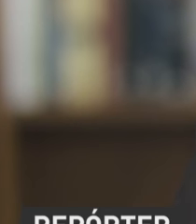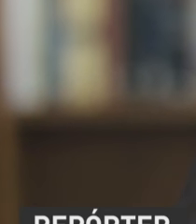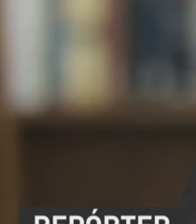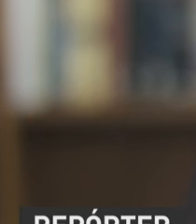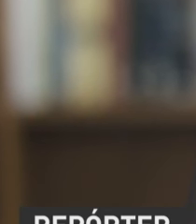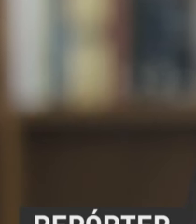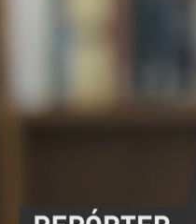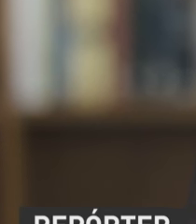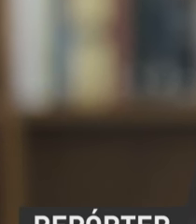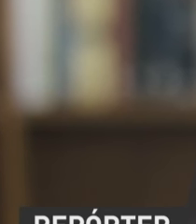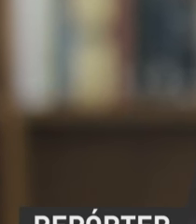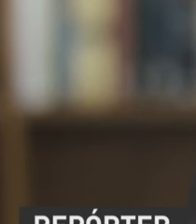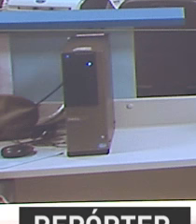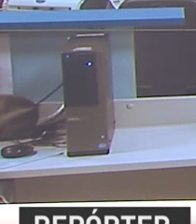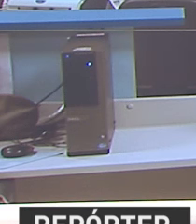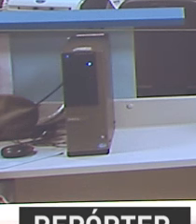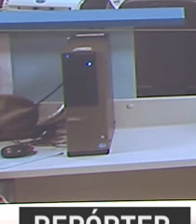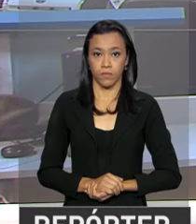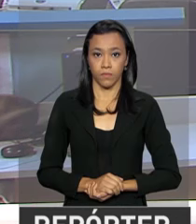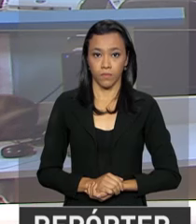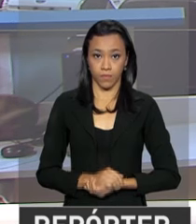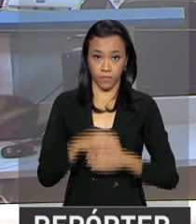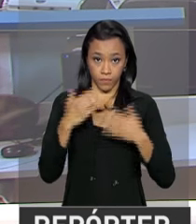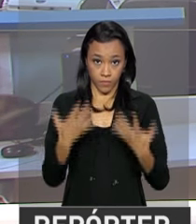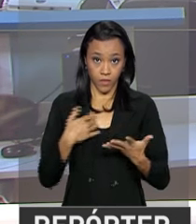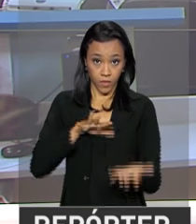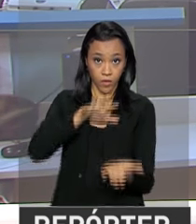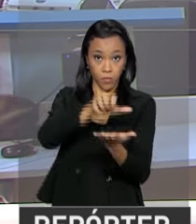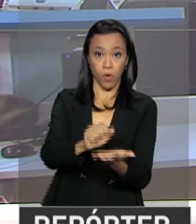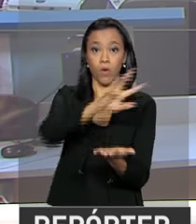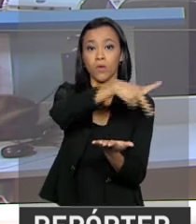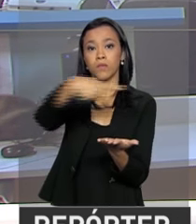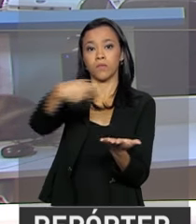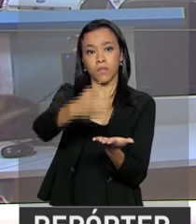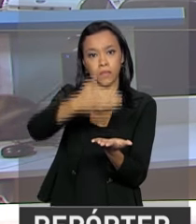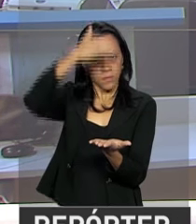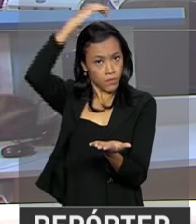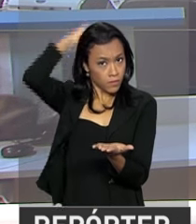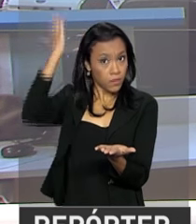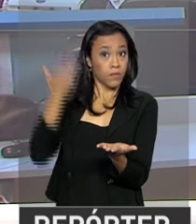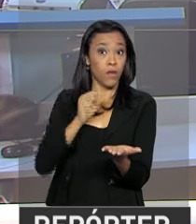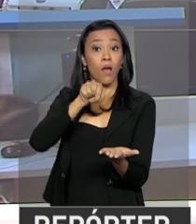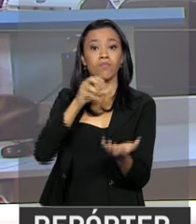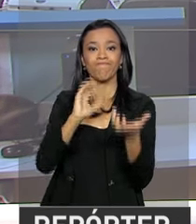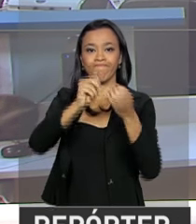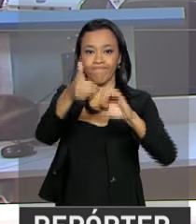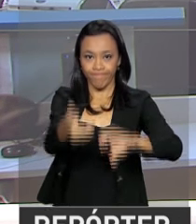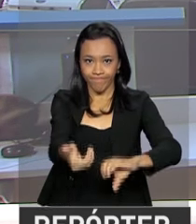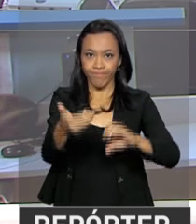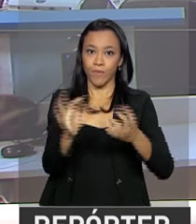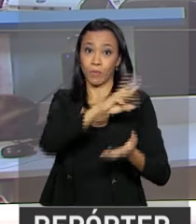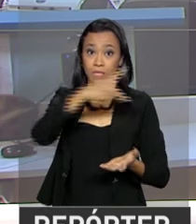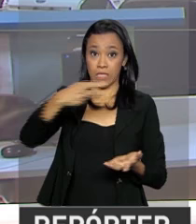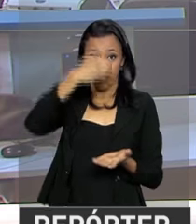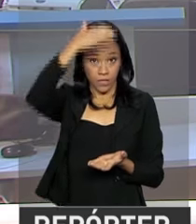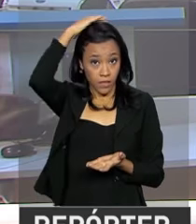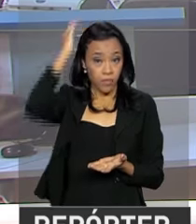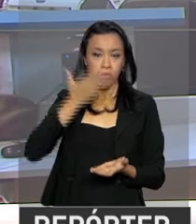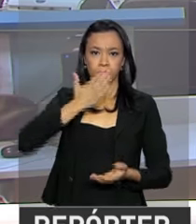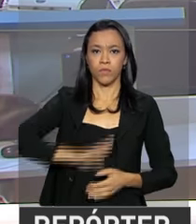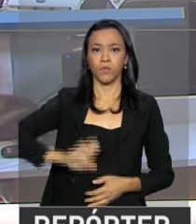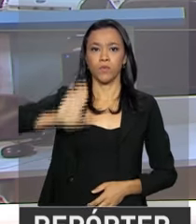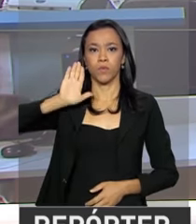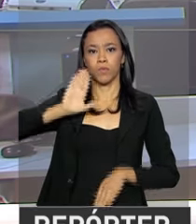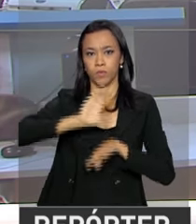e agilizem sua estrutura. E ao tomar posse como presidente da República no Congresso Nacional, Michel Temer fez um